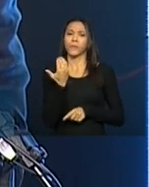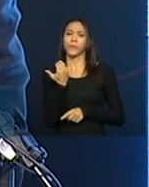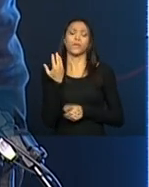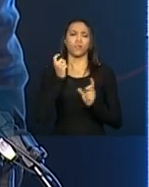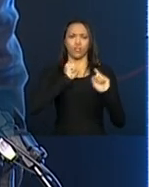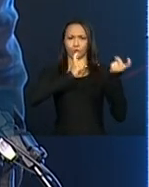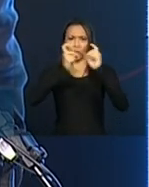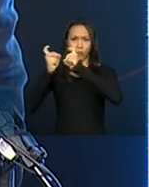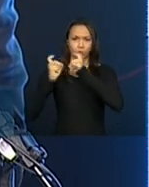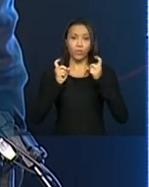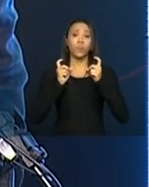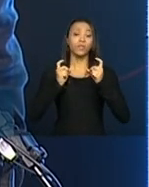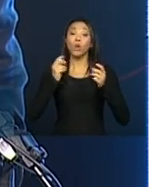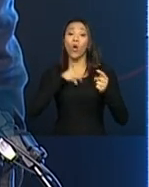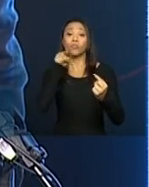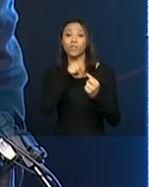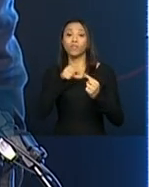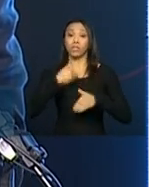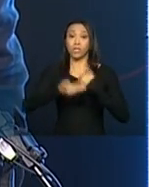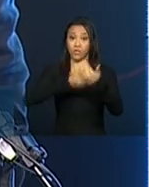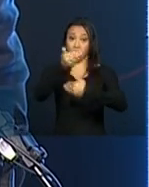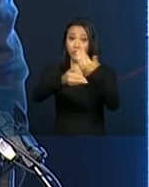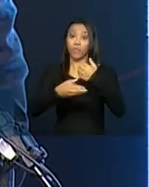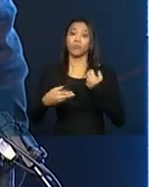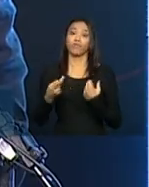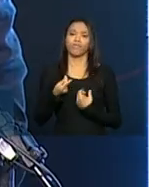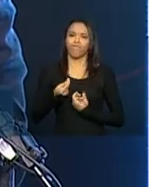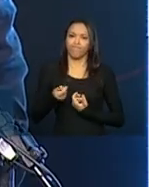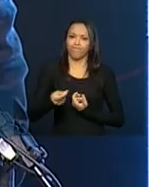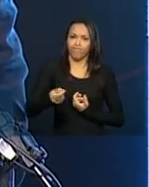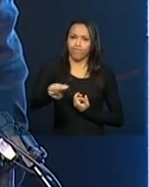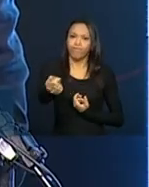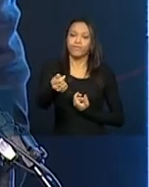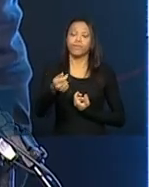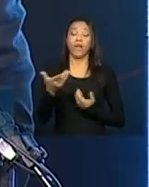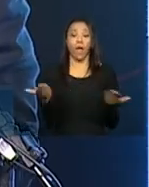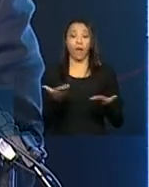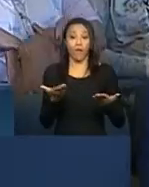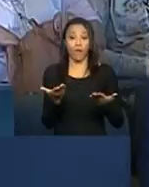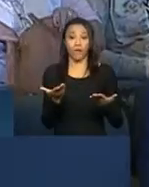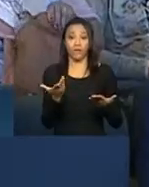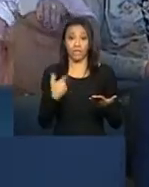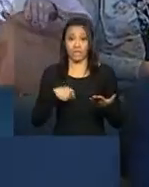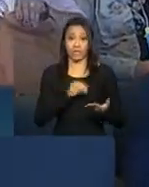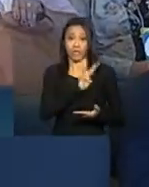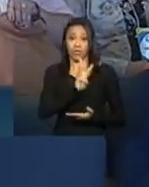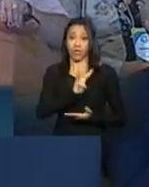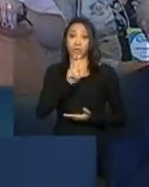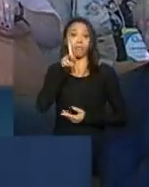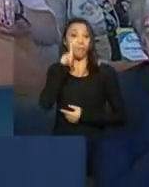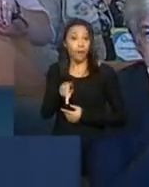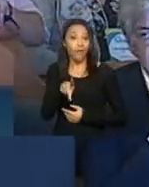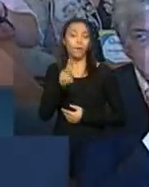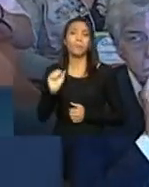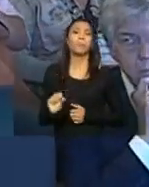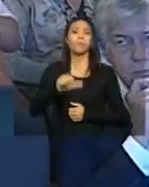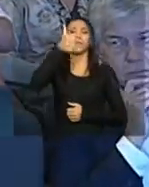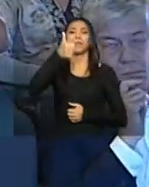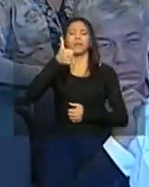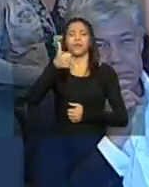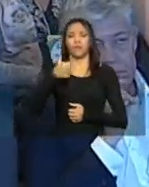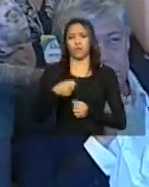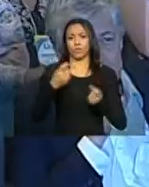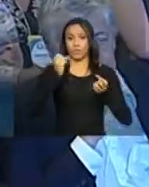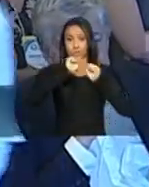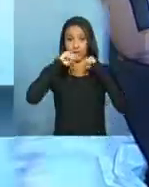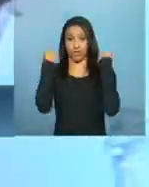sobre os Objetivos de Desenvolvimento Sustentáveis. Neste contexto, os parceiros do WWP promovem o primeiro seminário internacional